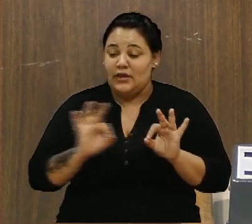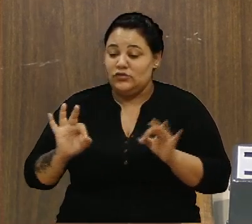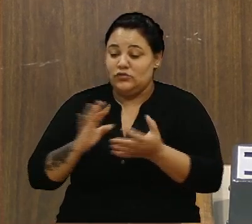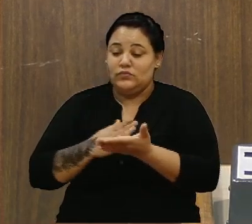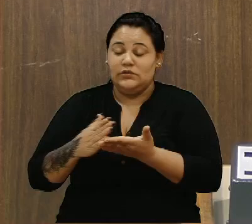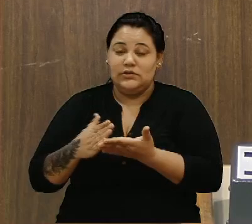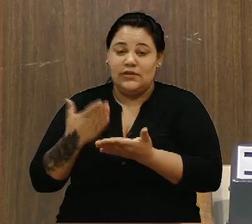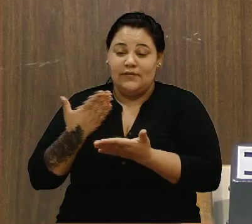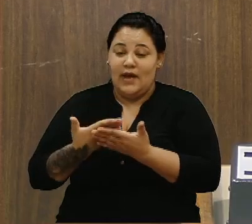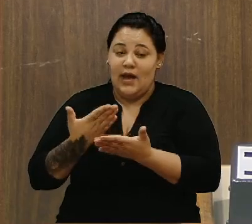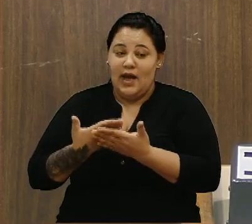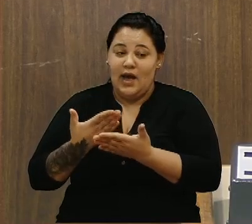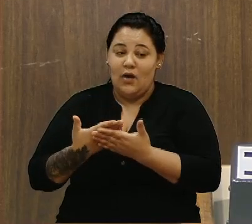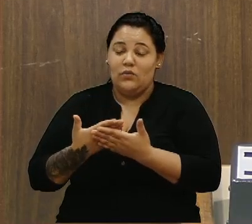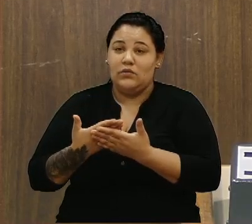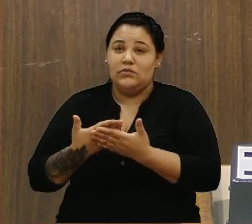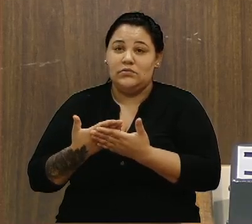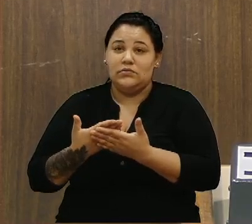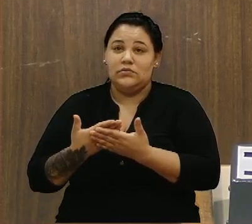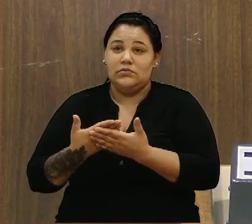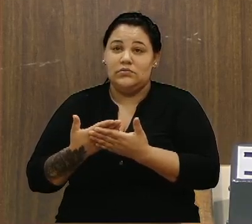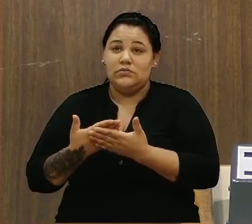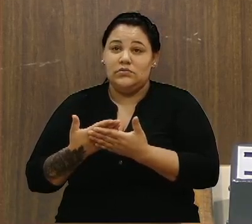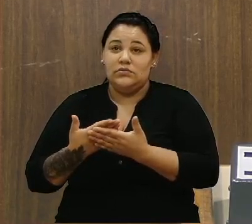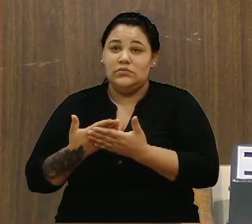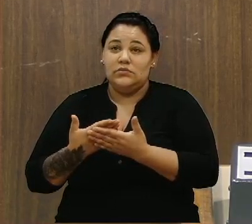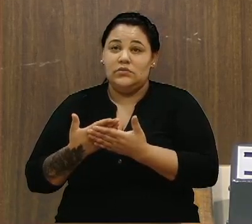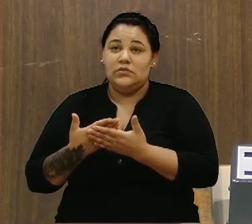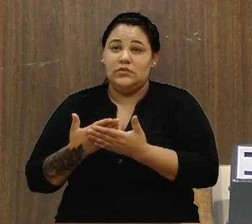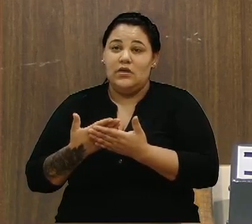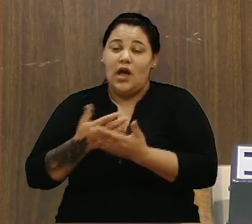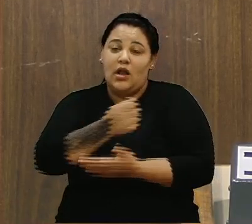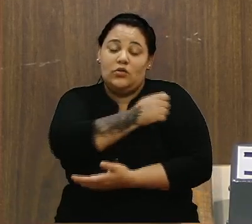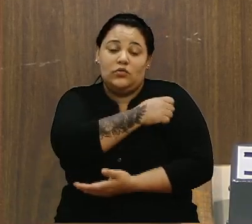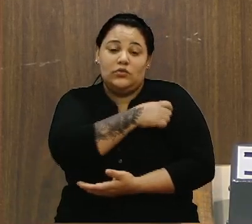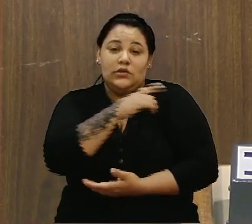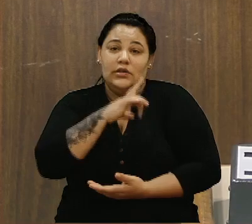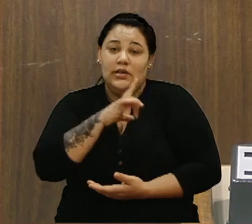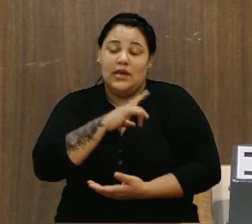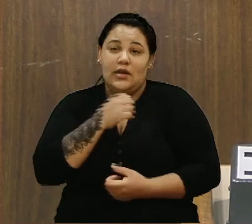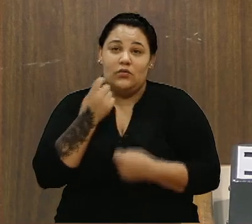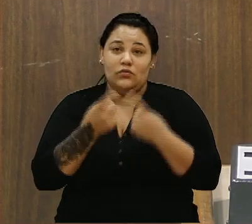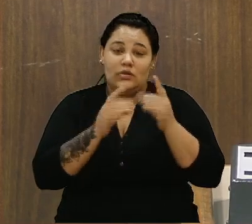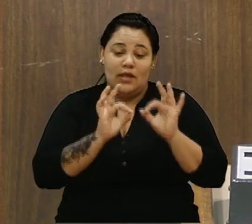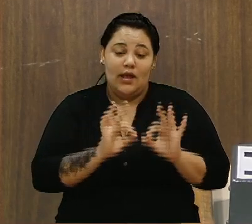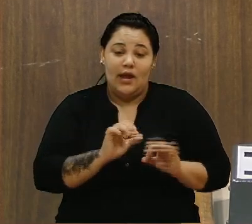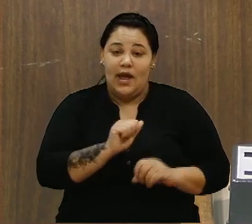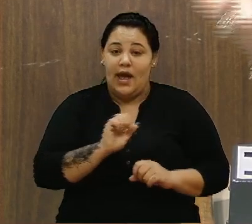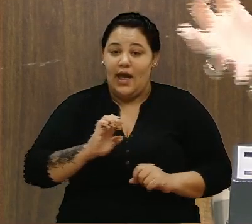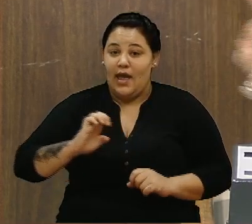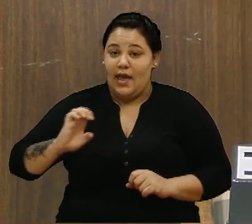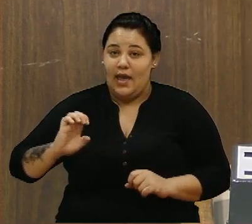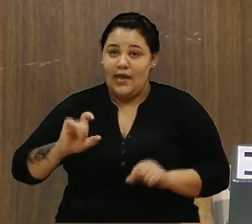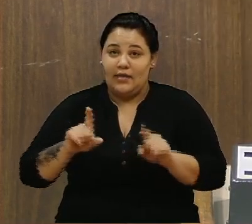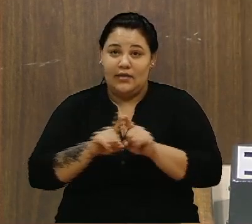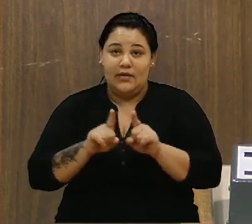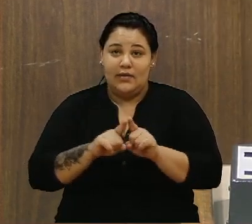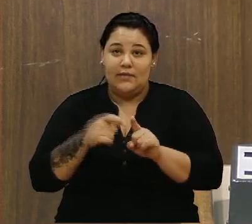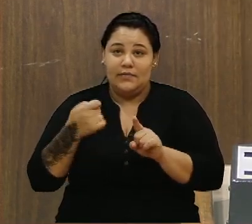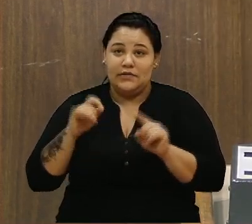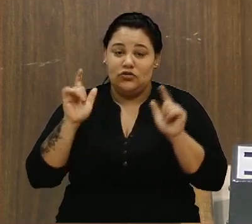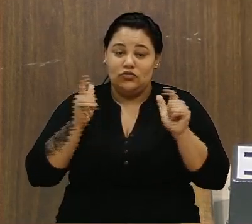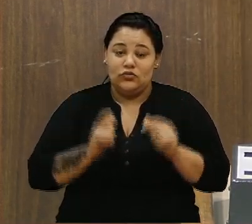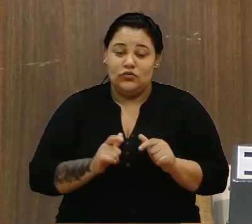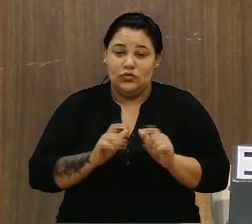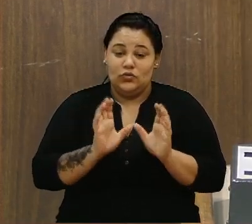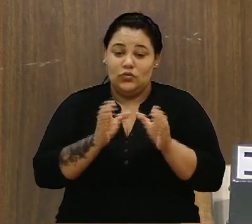entra mais, a questão de estudantes que tem alguma questão do AEE, também que tem que ter redução de turma.